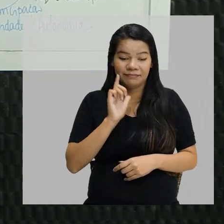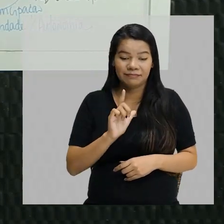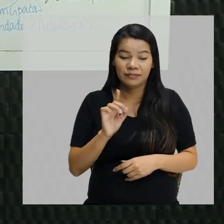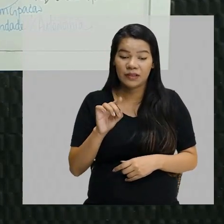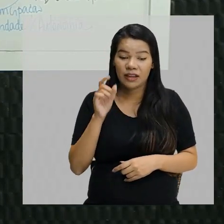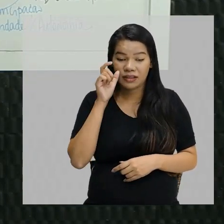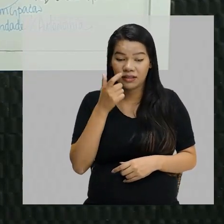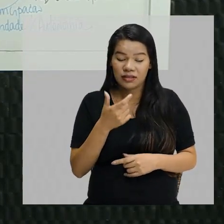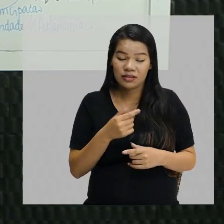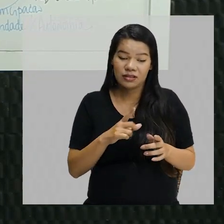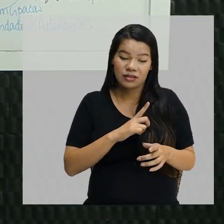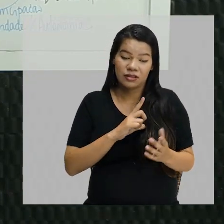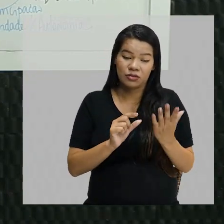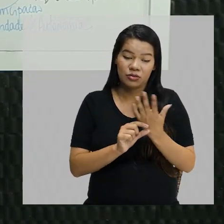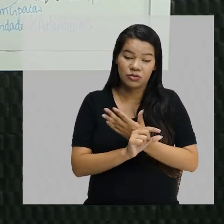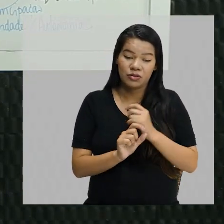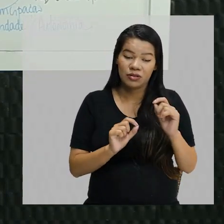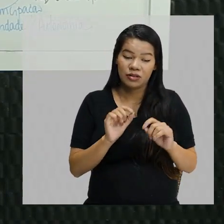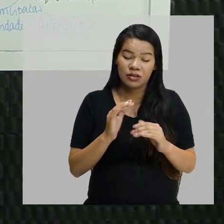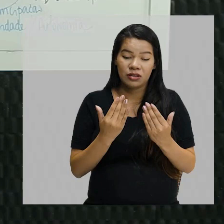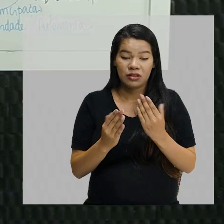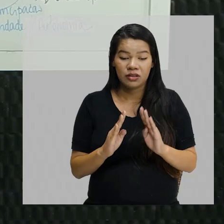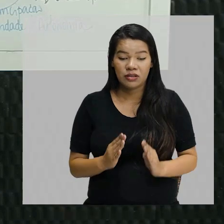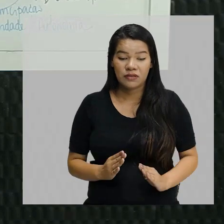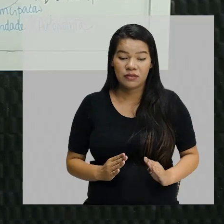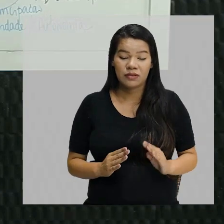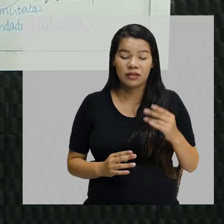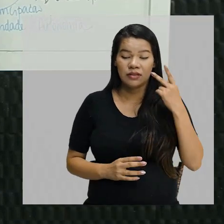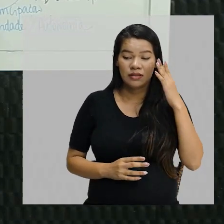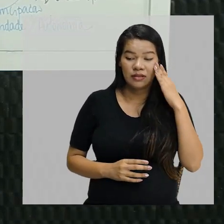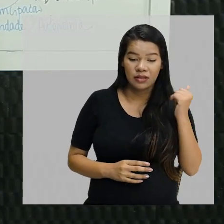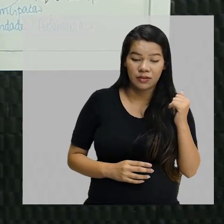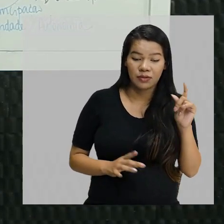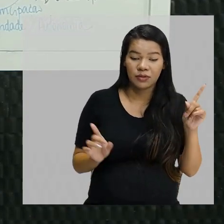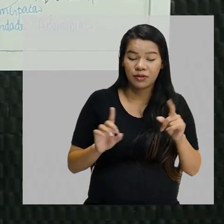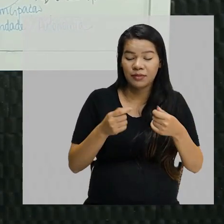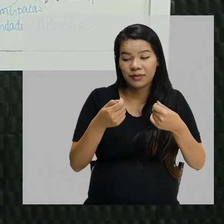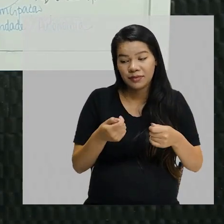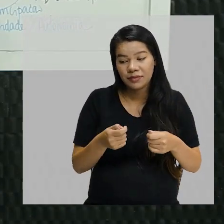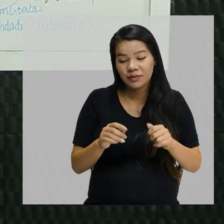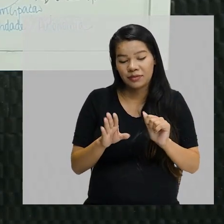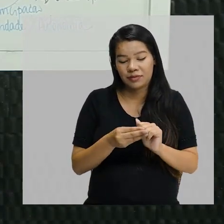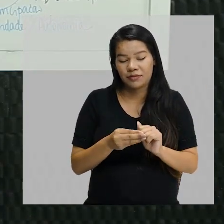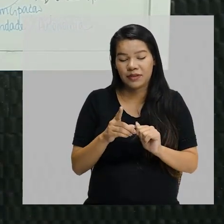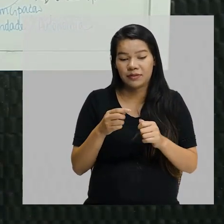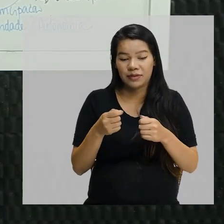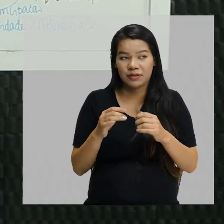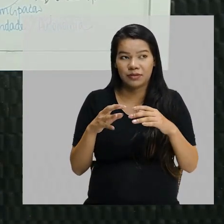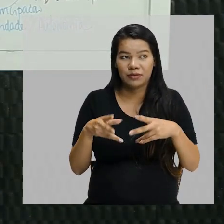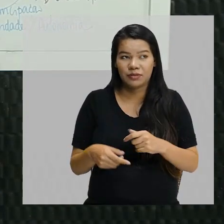alguns autores consideram que para ser sábio nem do conhecimento necessariamente todo você